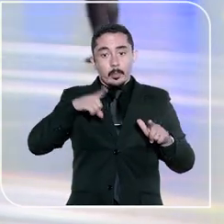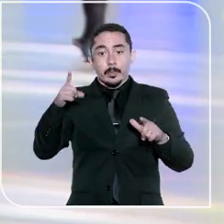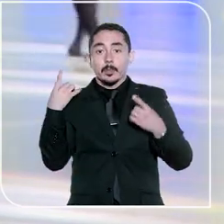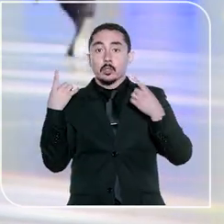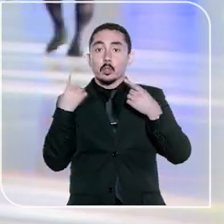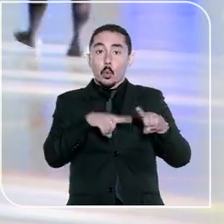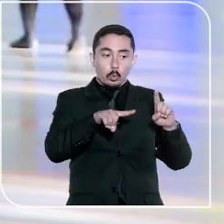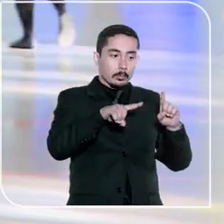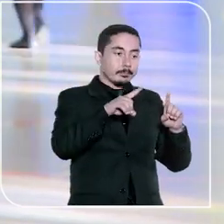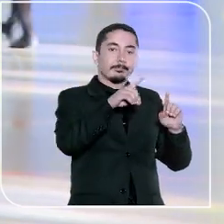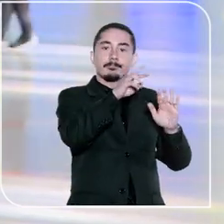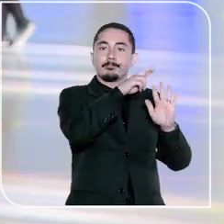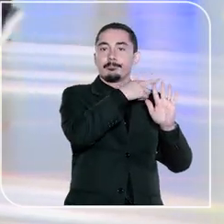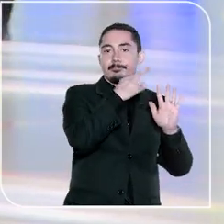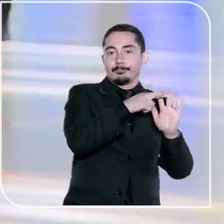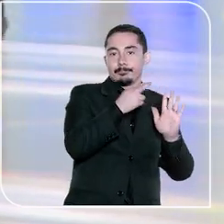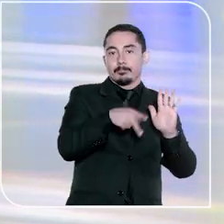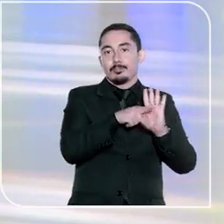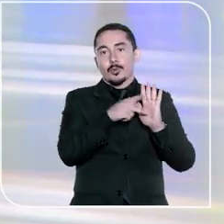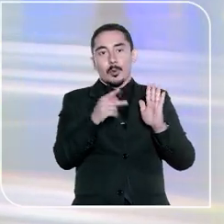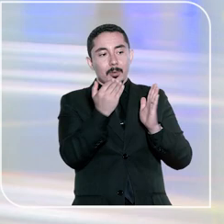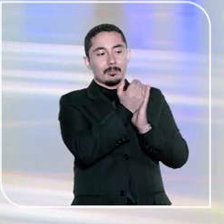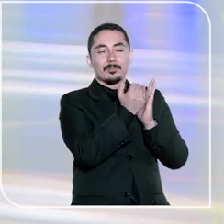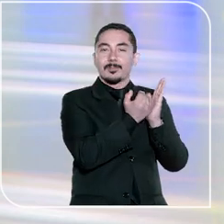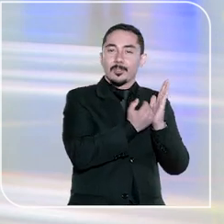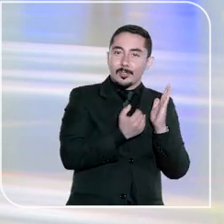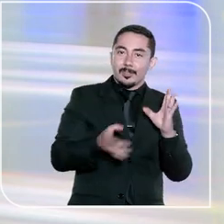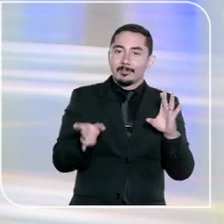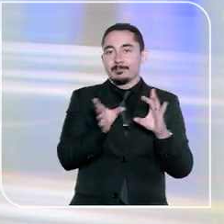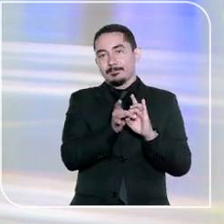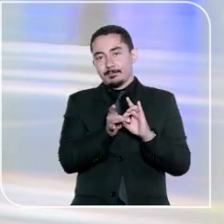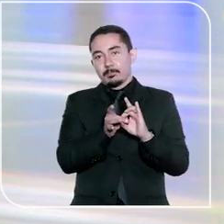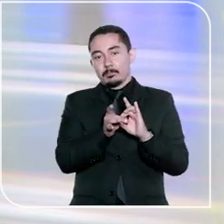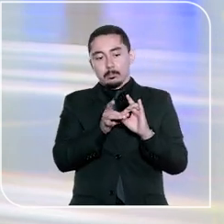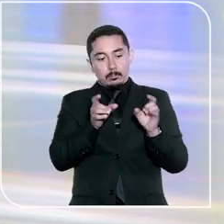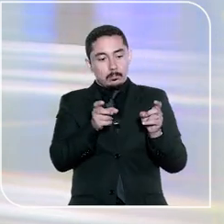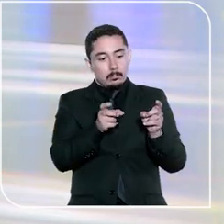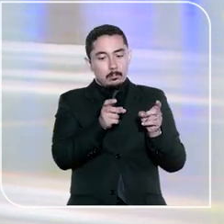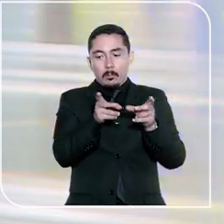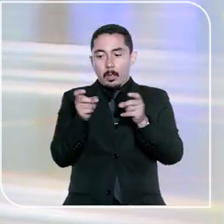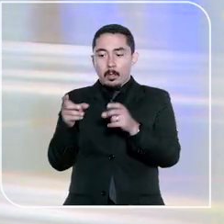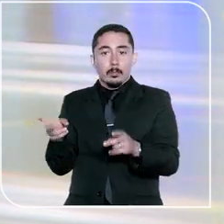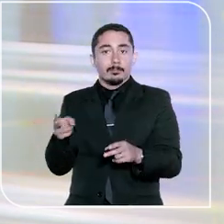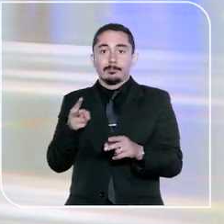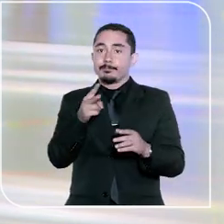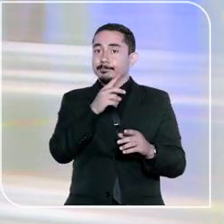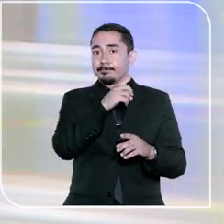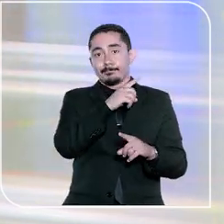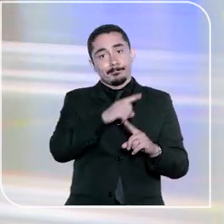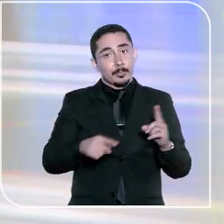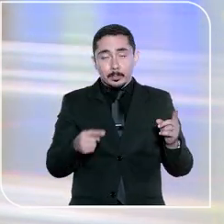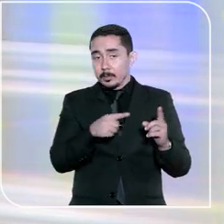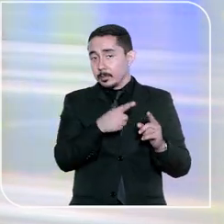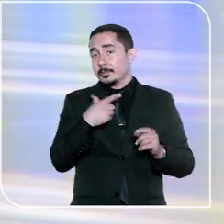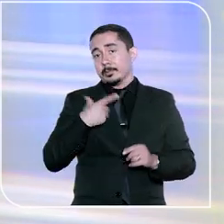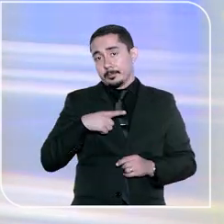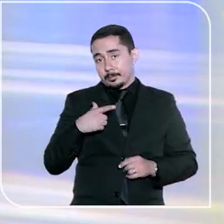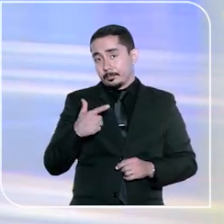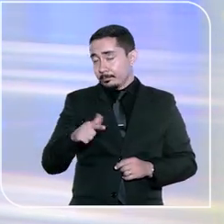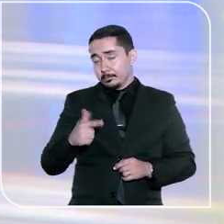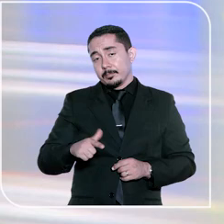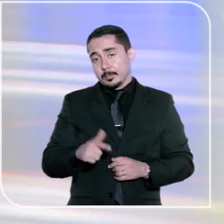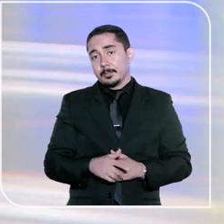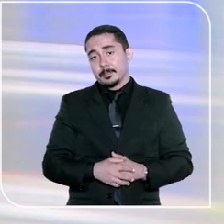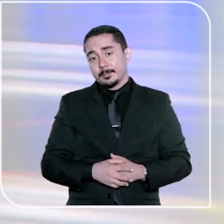pela companhia por violação ao regulamento do programa de fidelidade o qual não permite comercialização de milhas com o